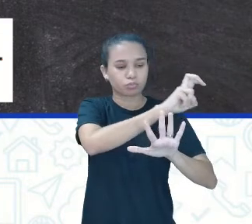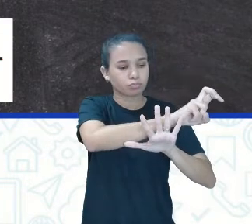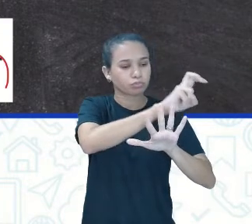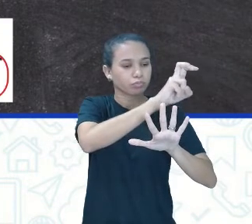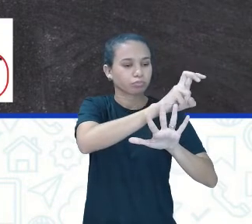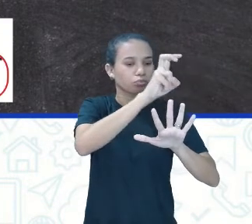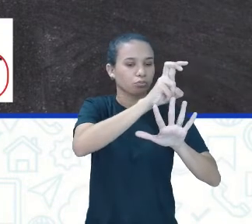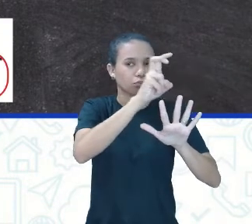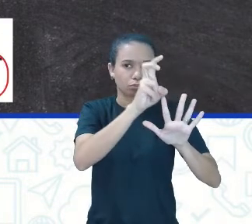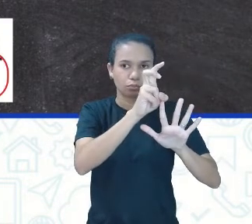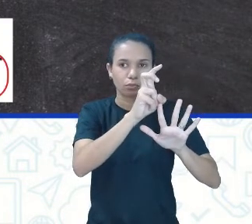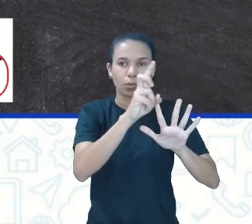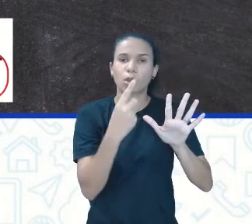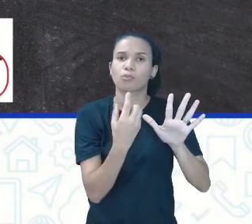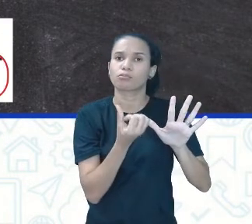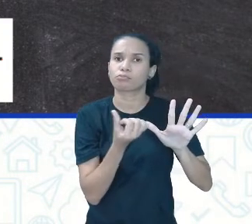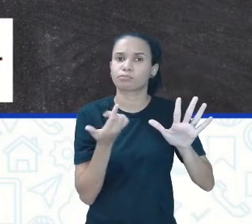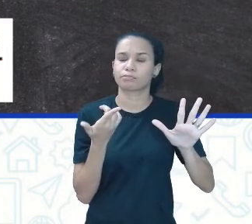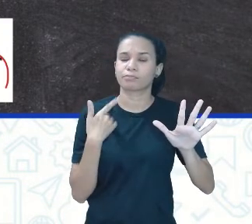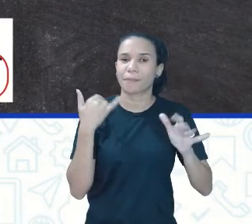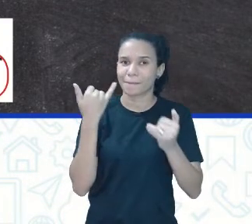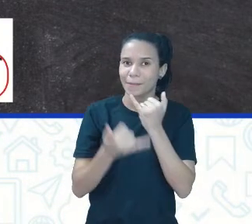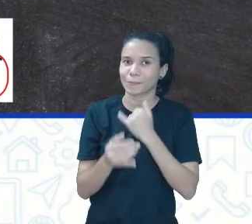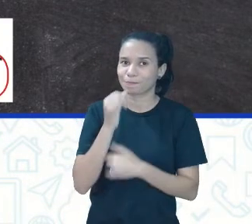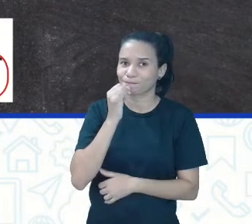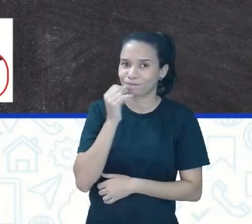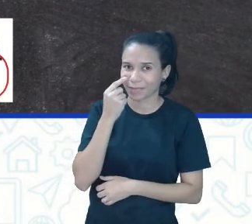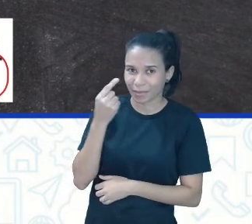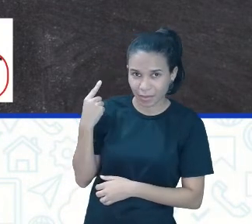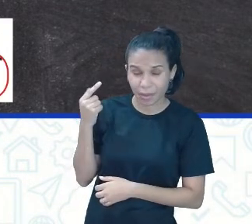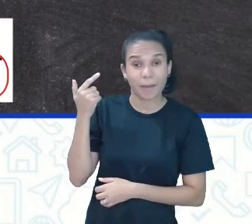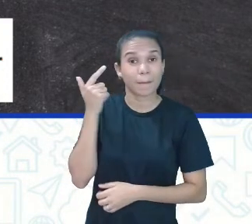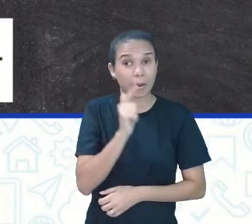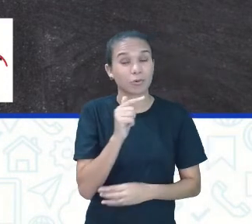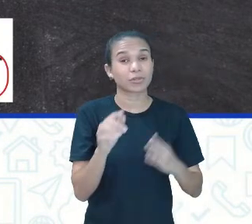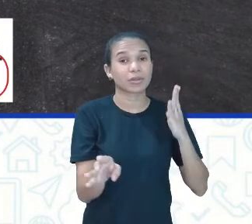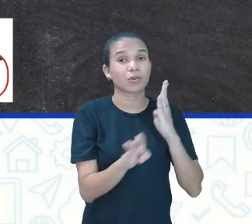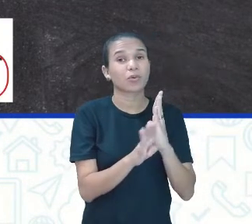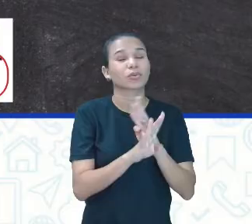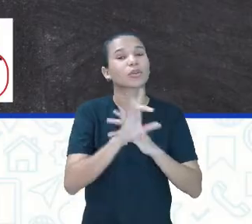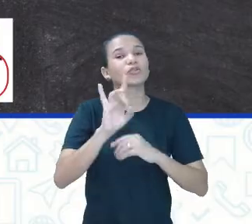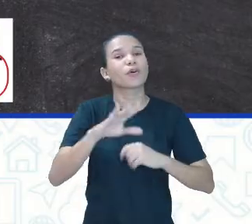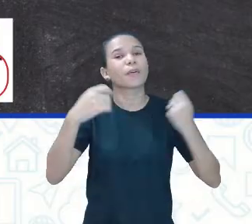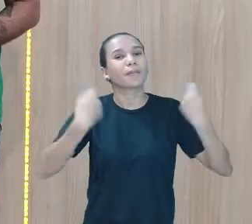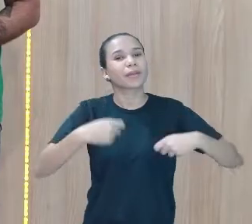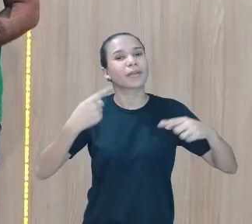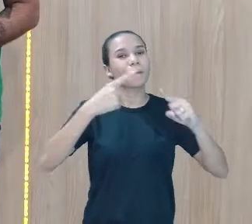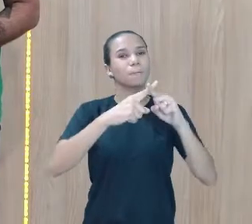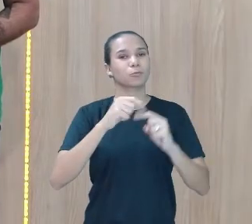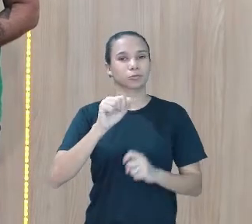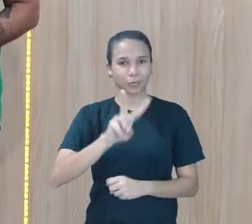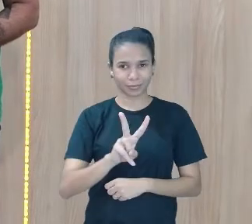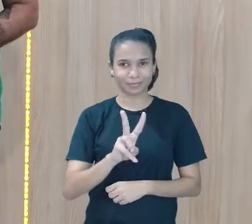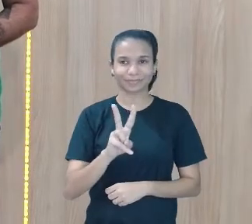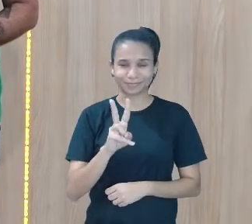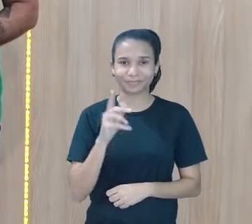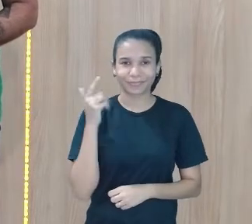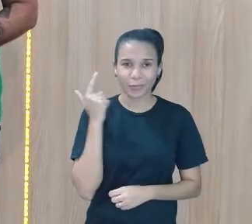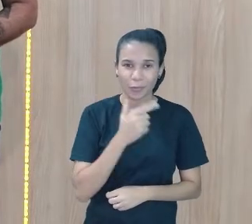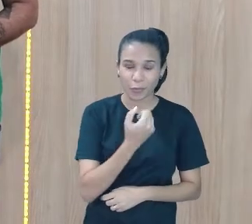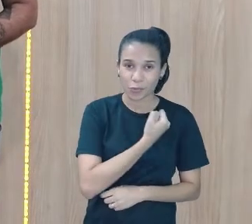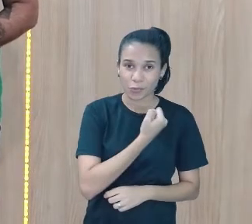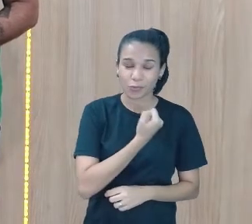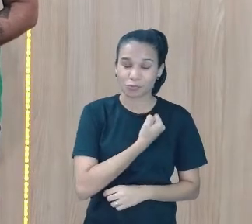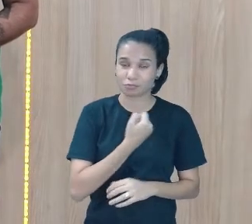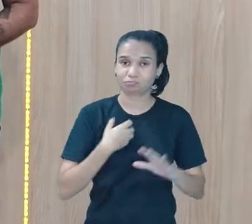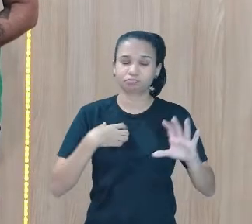denominador 5, parecido com o exemplo anterior. Para achar a fração equivalente, a gente simplesmente multiplicou por 2 o